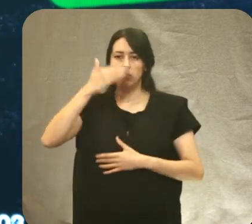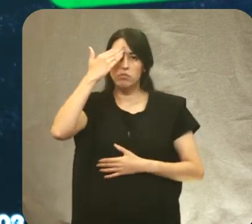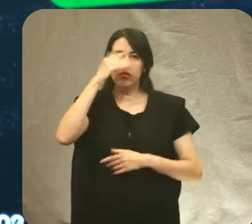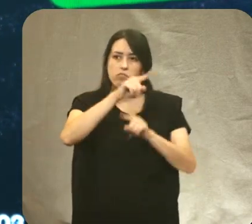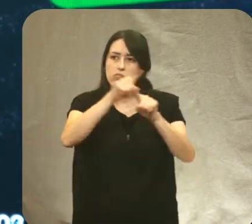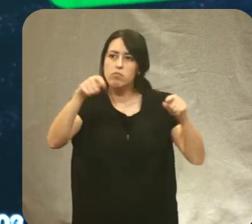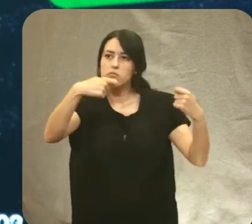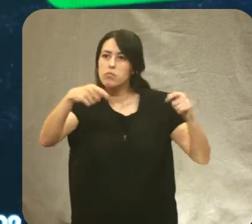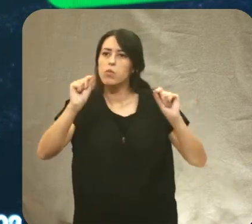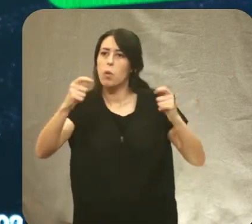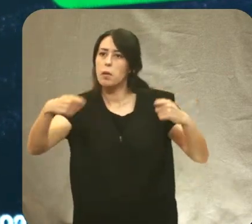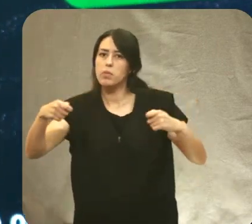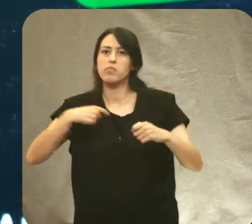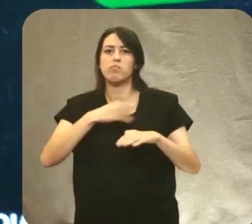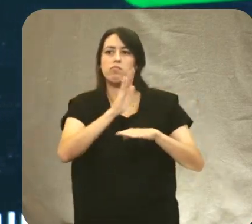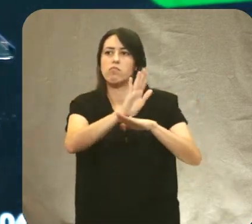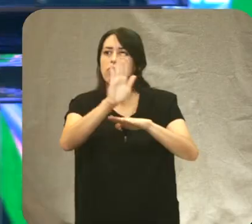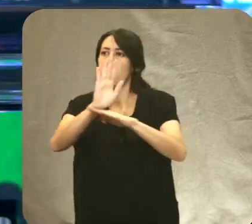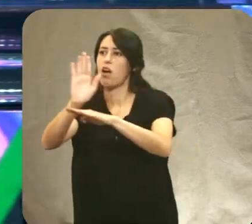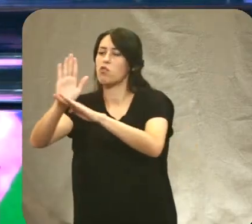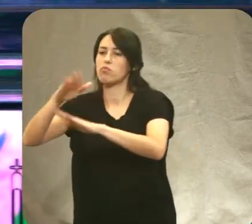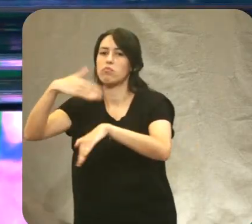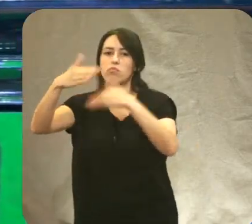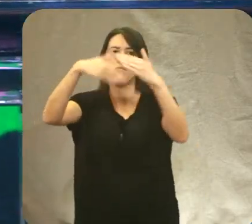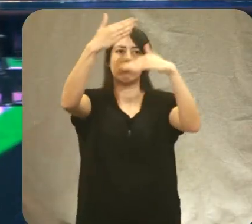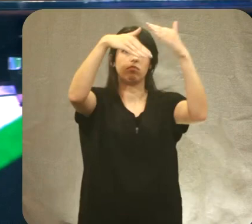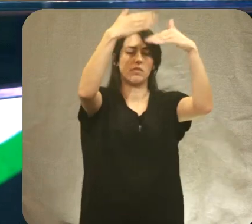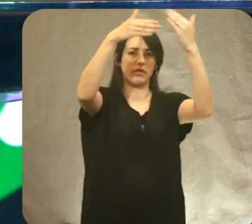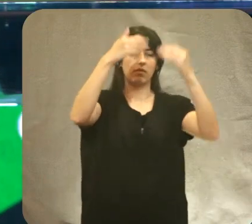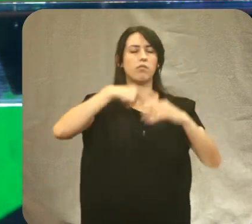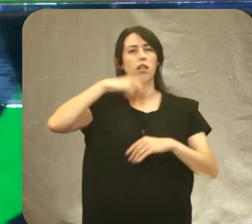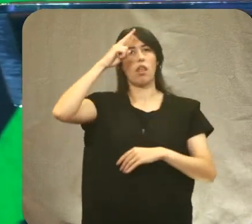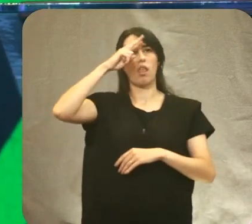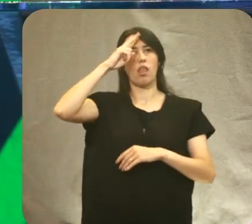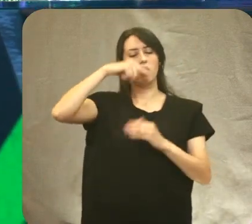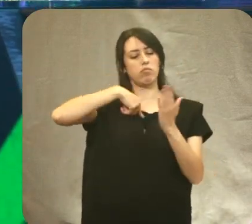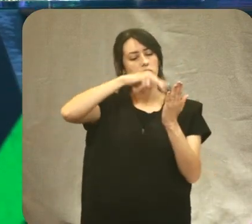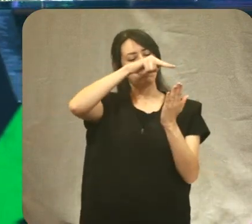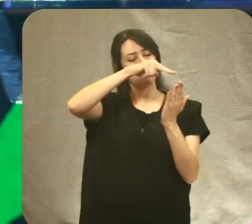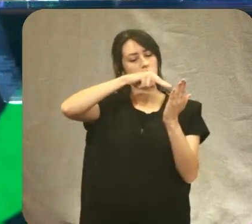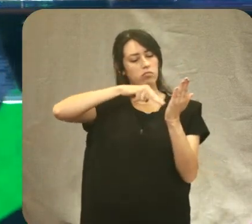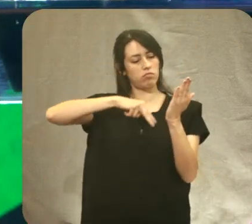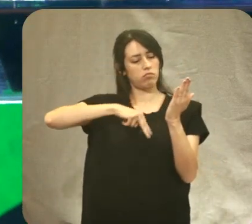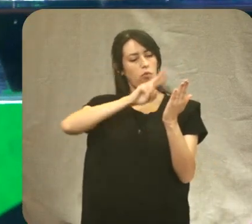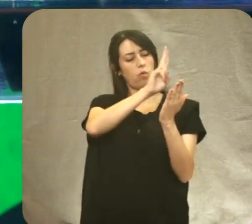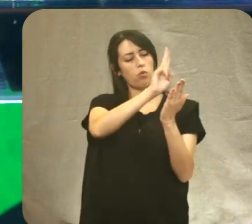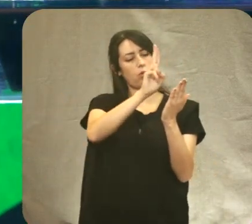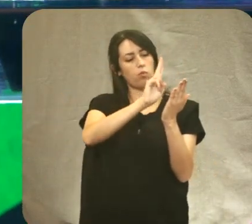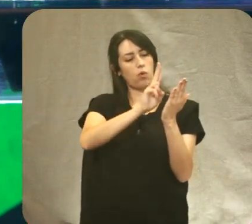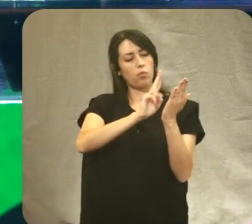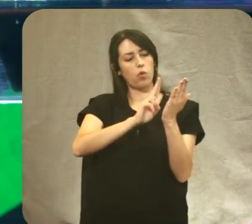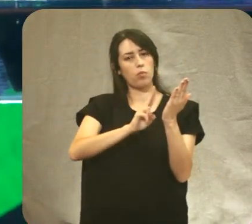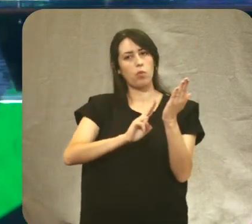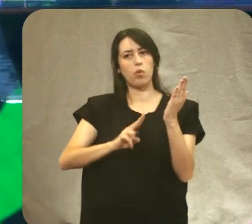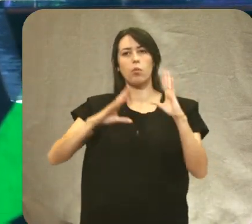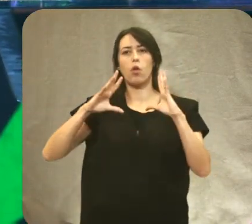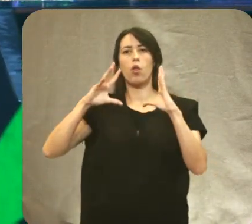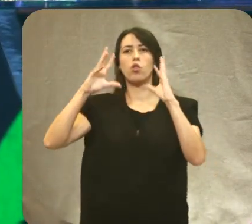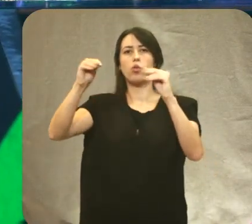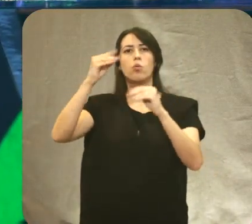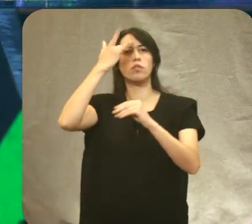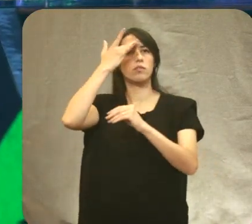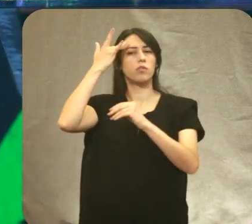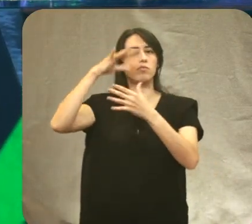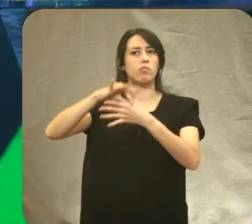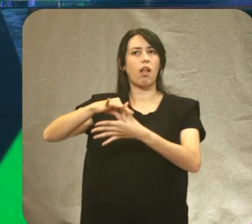ajuda a crescer. E eu lembro que depois de ler aquilo, eu fiz uma lista com o nome de todos os conselheiros, todos aqueles que lideravam o